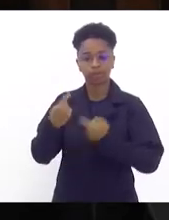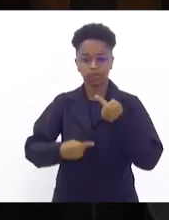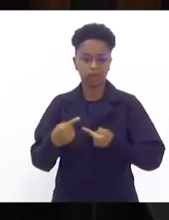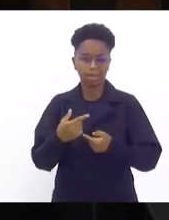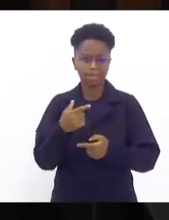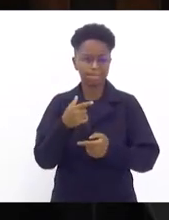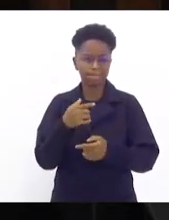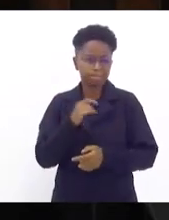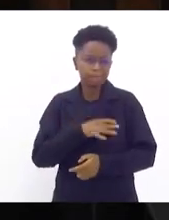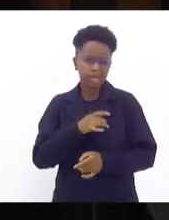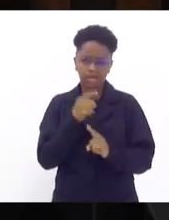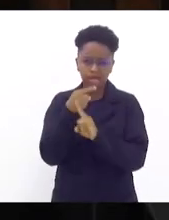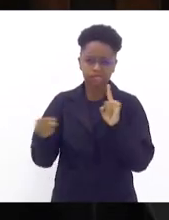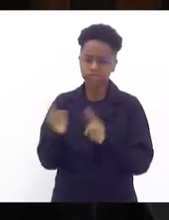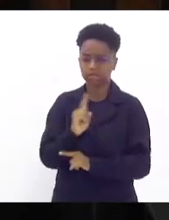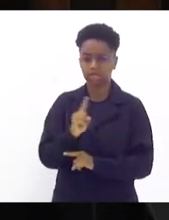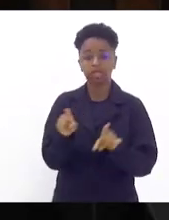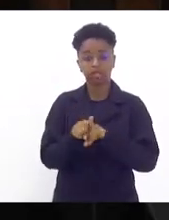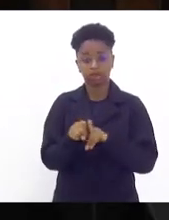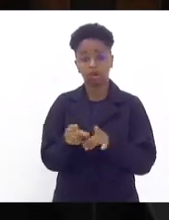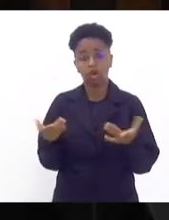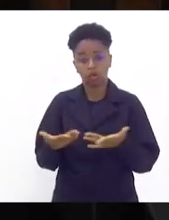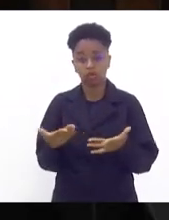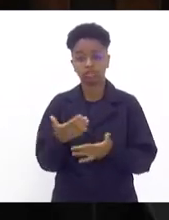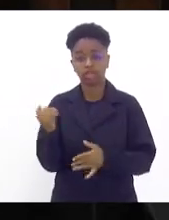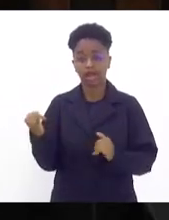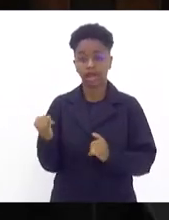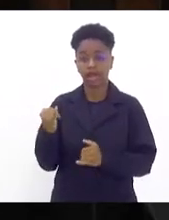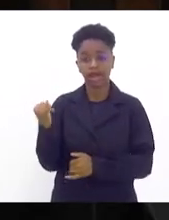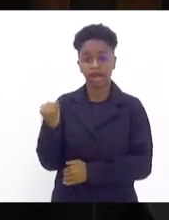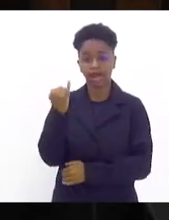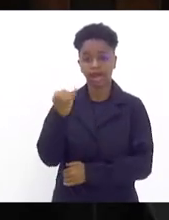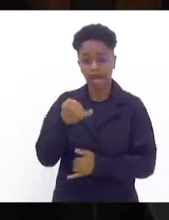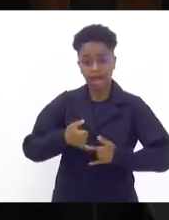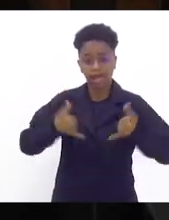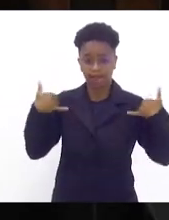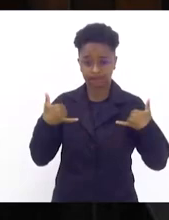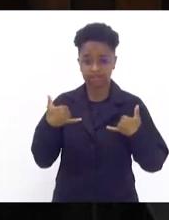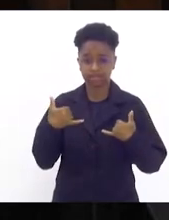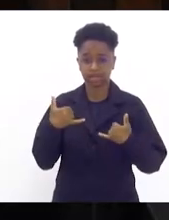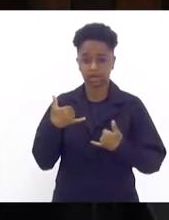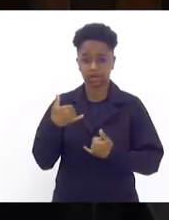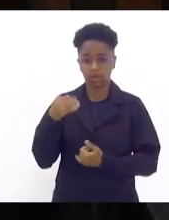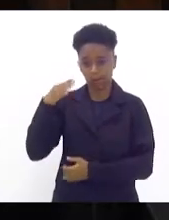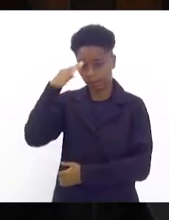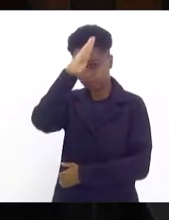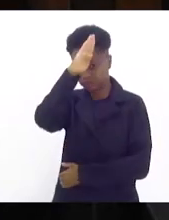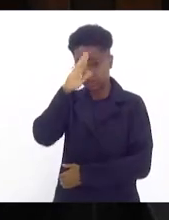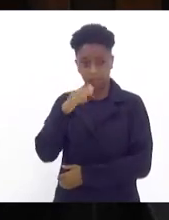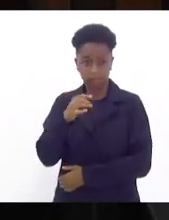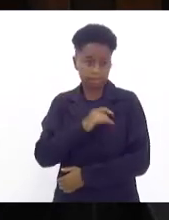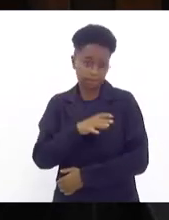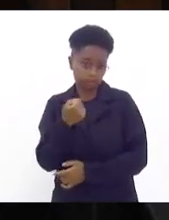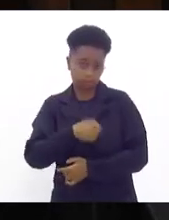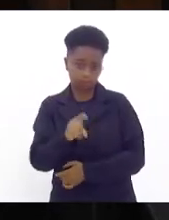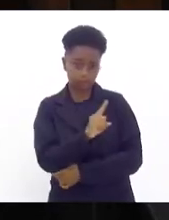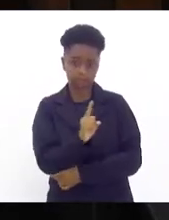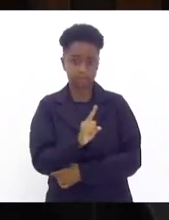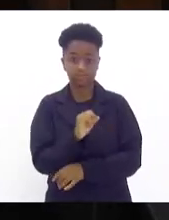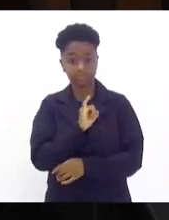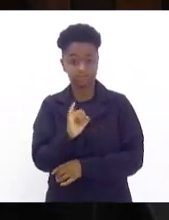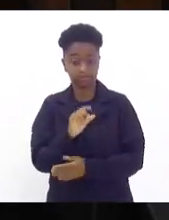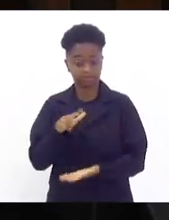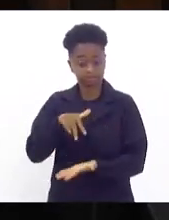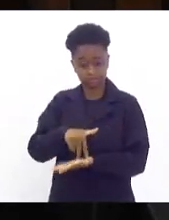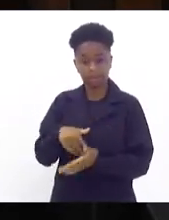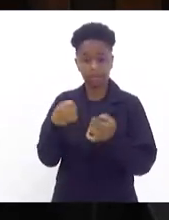não, porque hoje também é aniversário do presidente aí, tá ok, garoto? Não tenha medo de cancelamento, não. Se daí não teve, aí tá aí na Câmara, tá ok? Então,